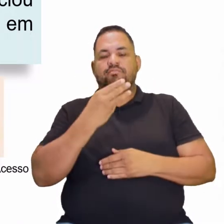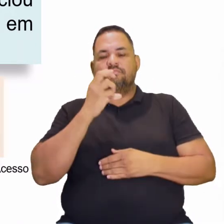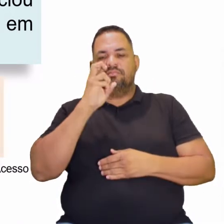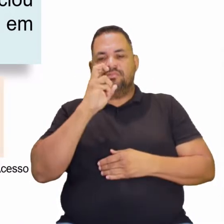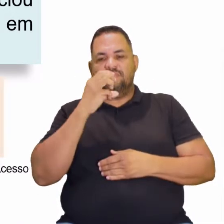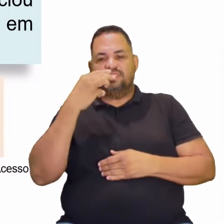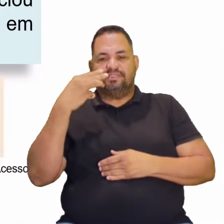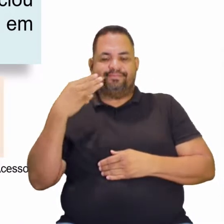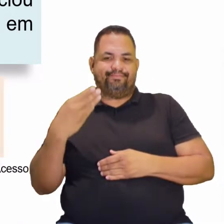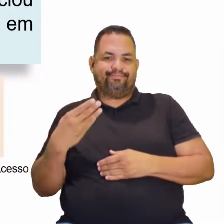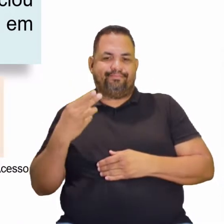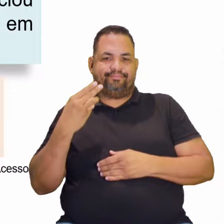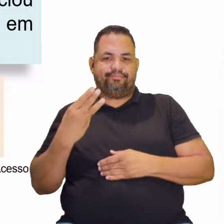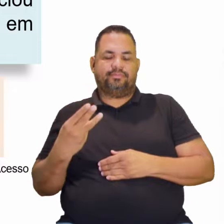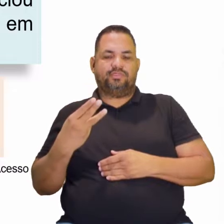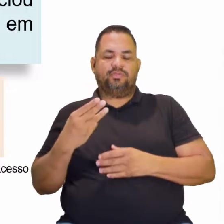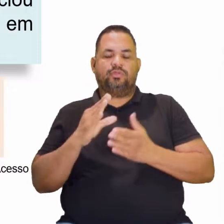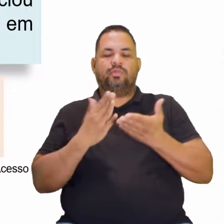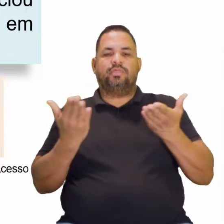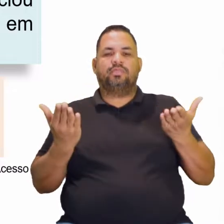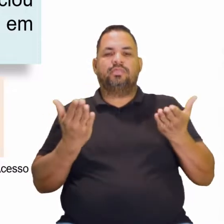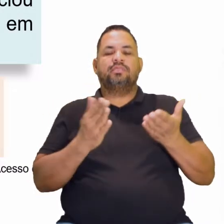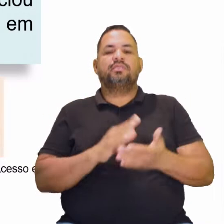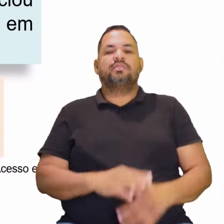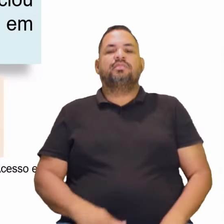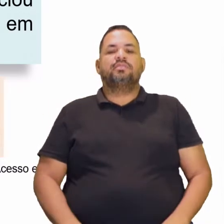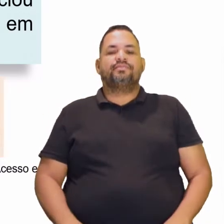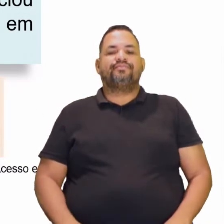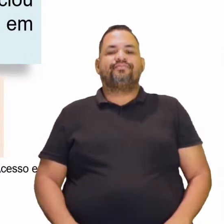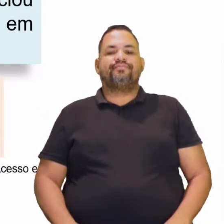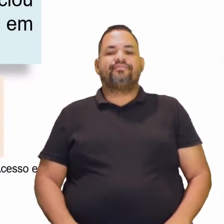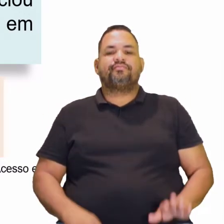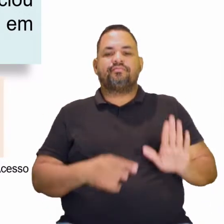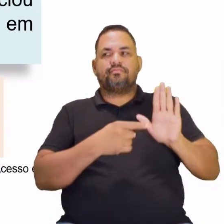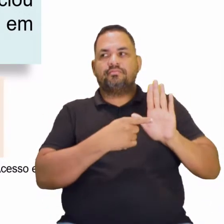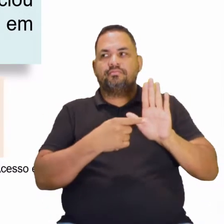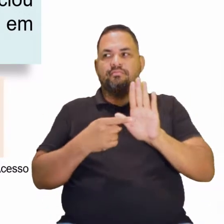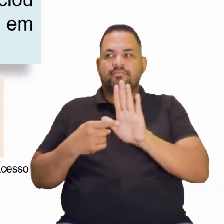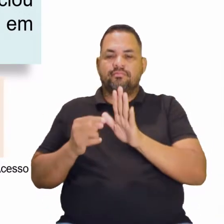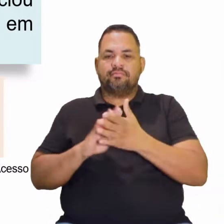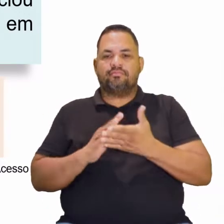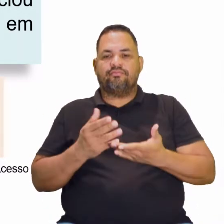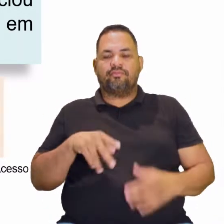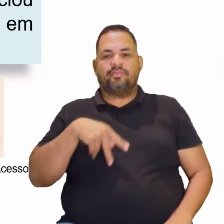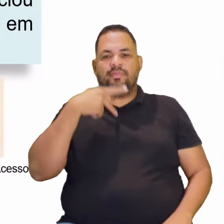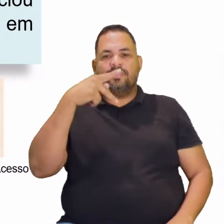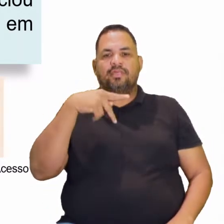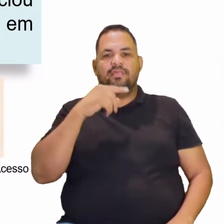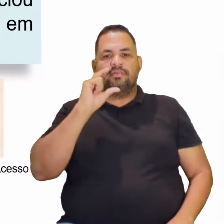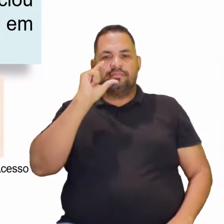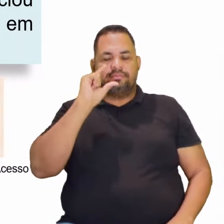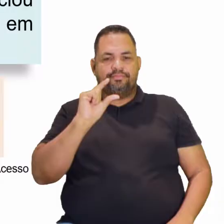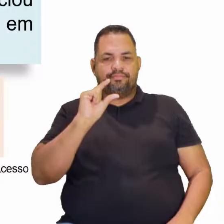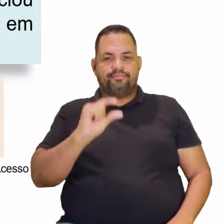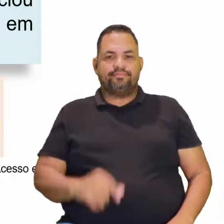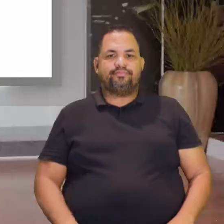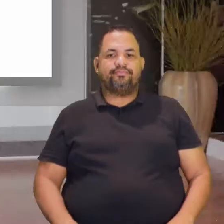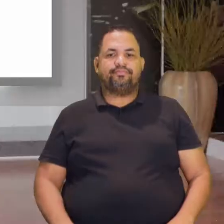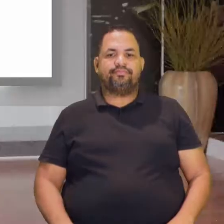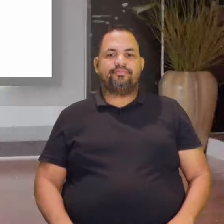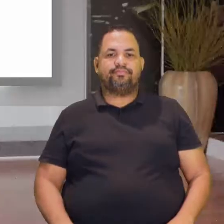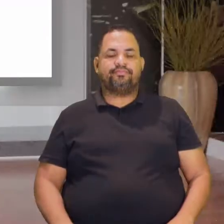trazido algumas obras dela, né? Mas não trouxemos. Mas vamos falar um pouco dessa polêmica aí, professor. Pois